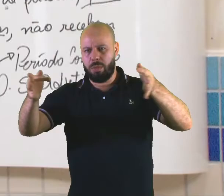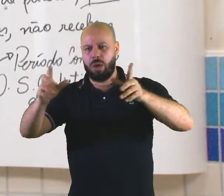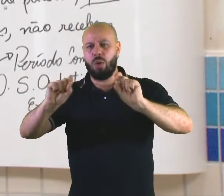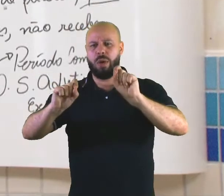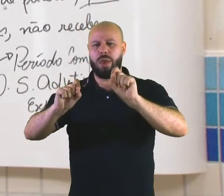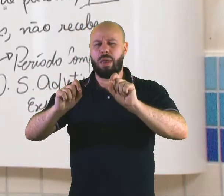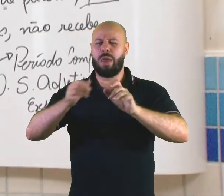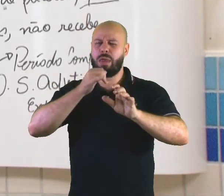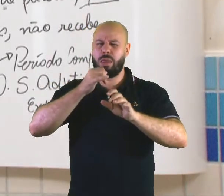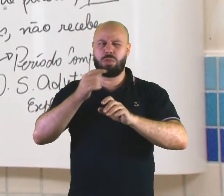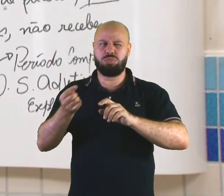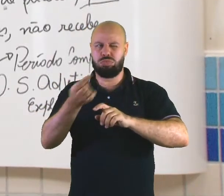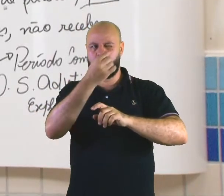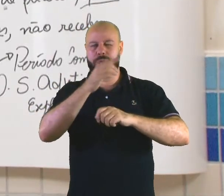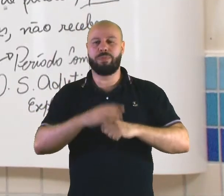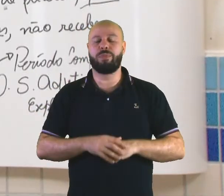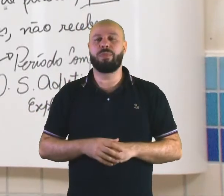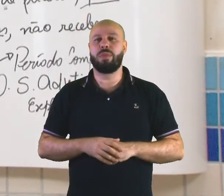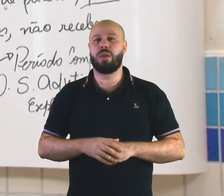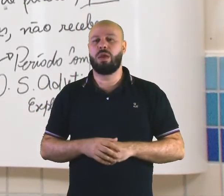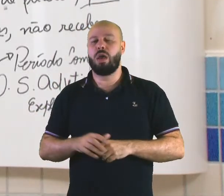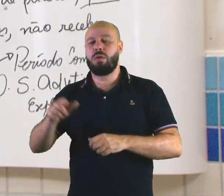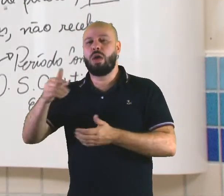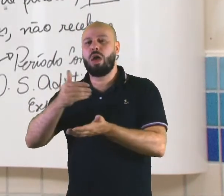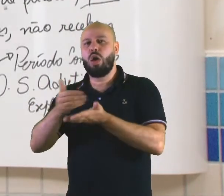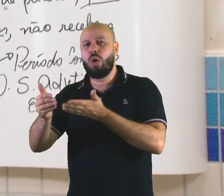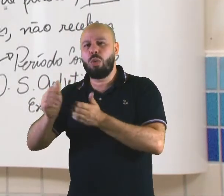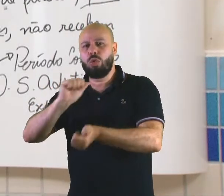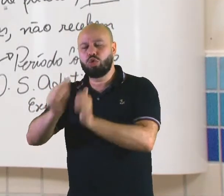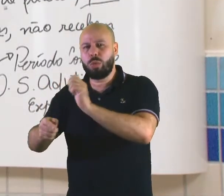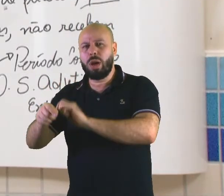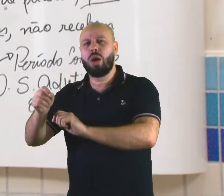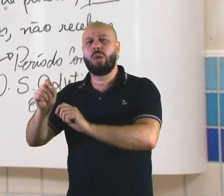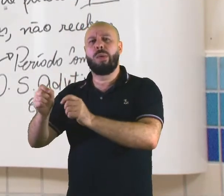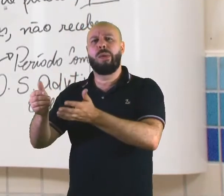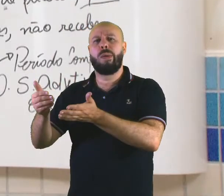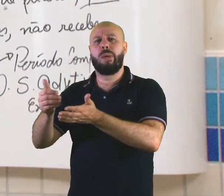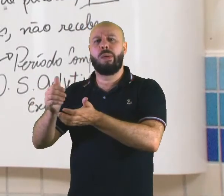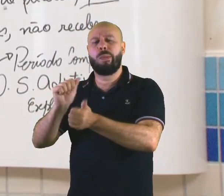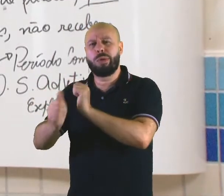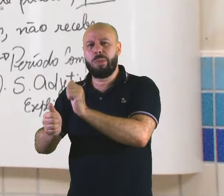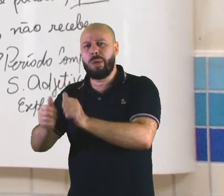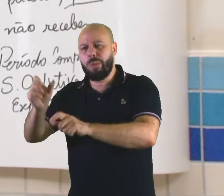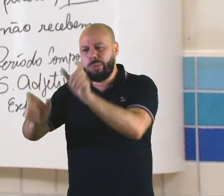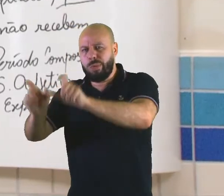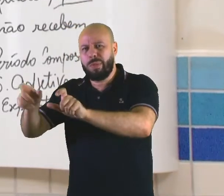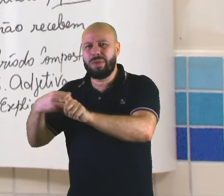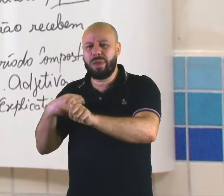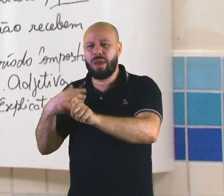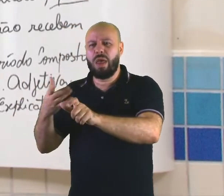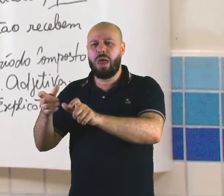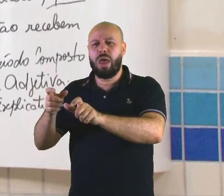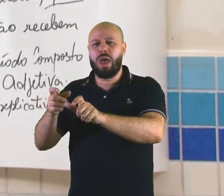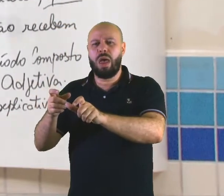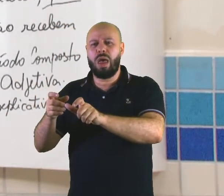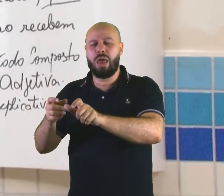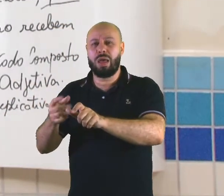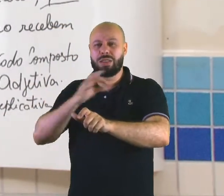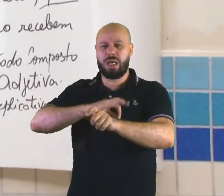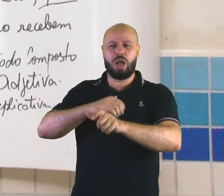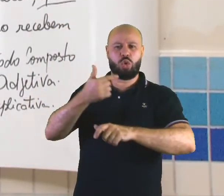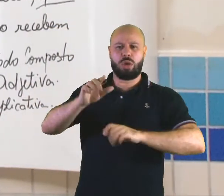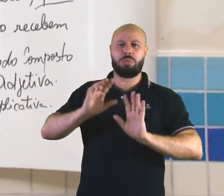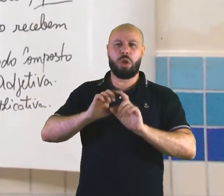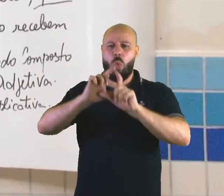mesmo exemplo lá. Os jogadores de futebol iniciantes não recebem salários. Aqui é um período simples porque tenho apenas